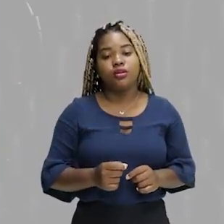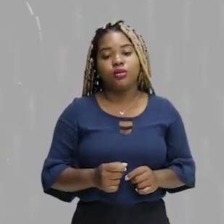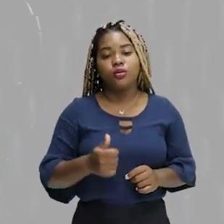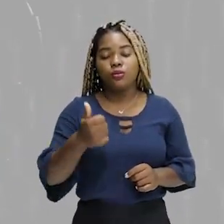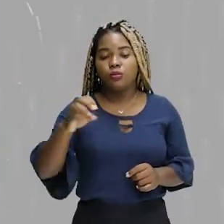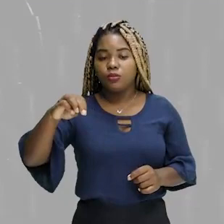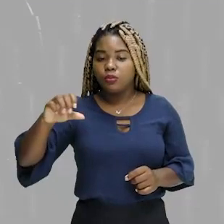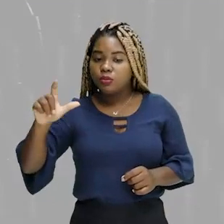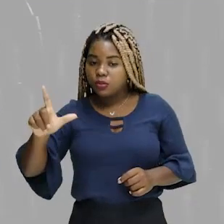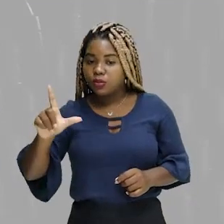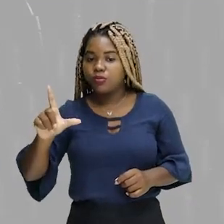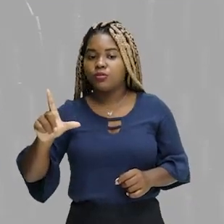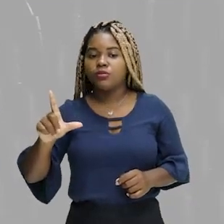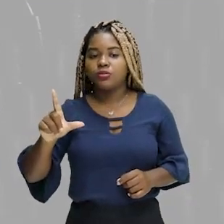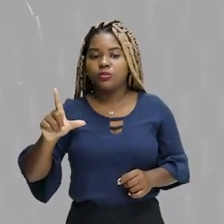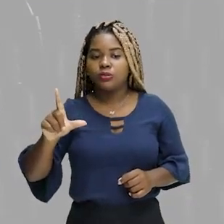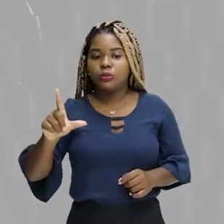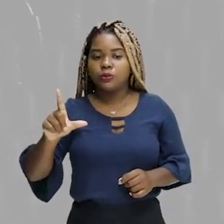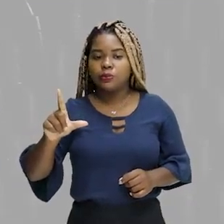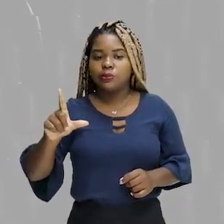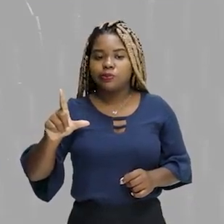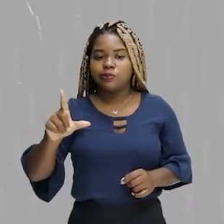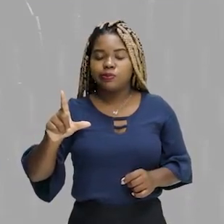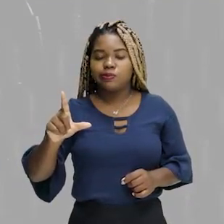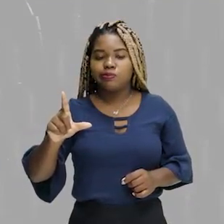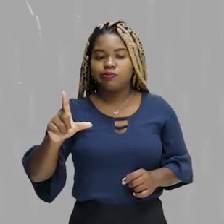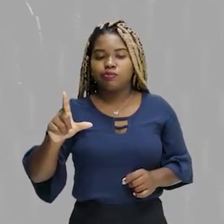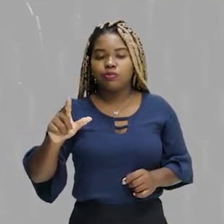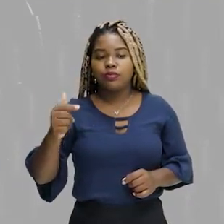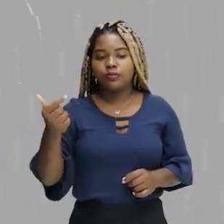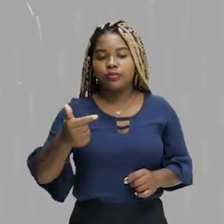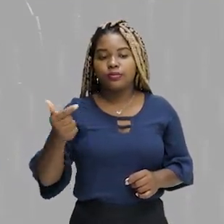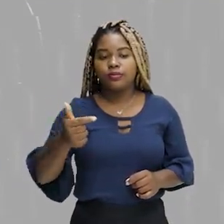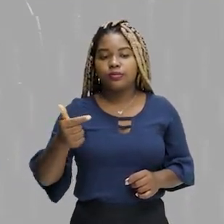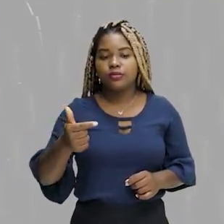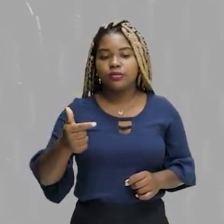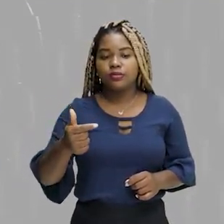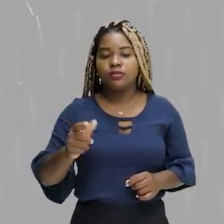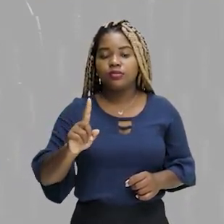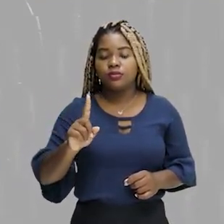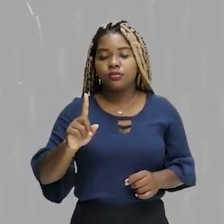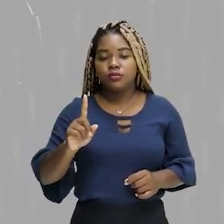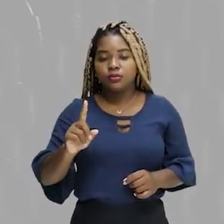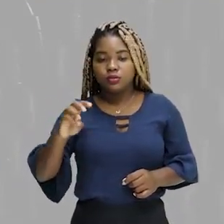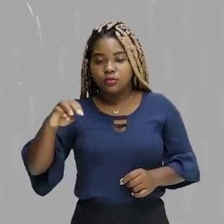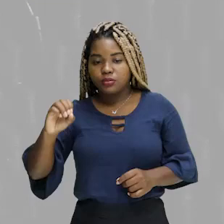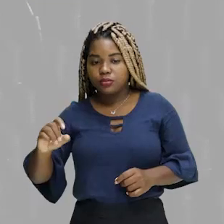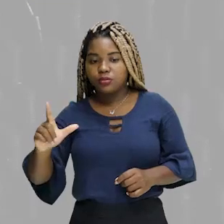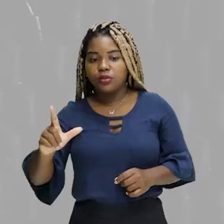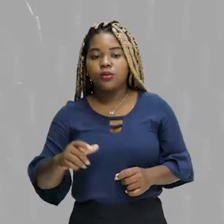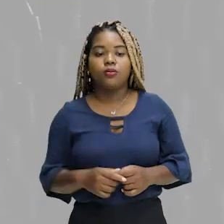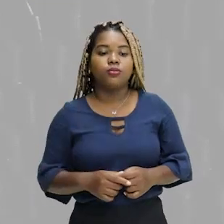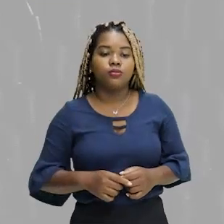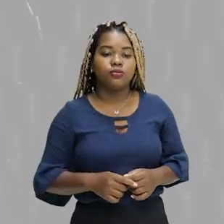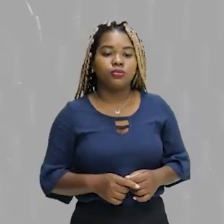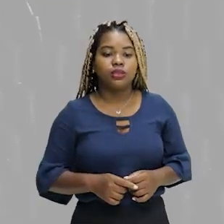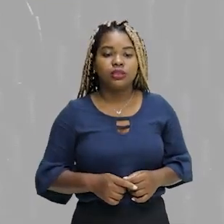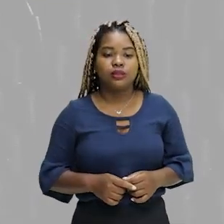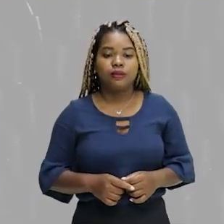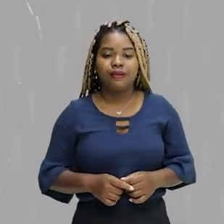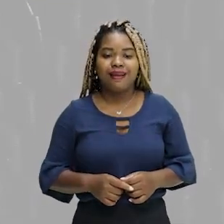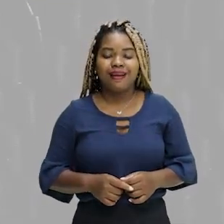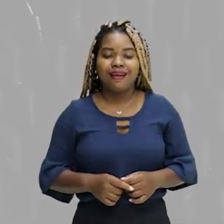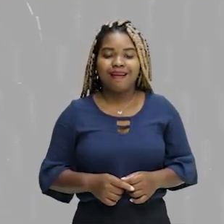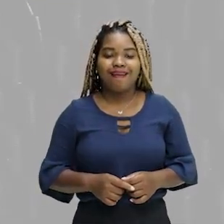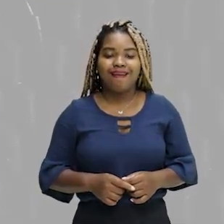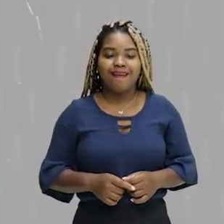equação 2, 1 mol, e na equação 1, apenas meio mol, né? 1/2. Como